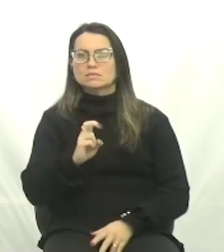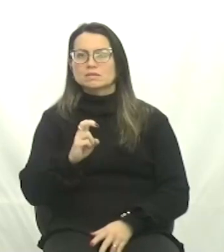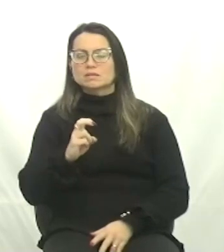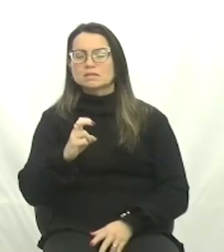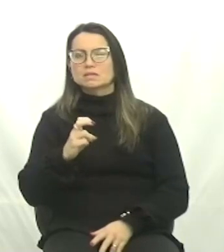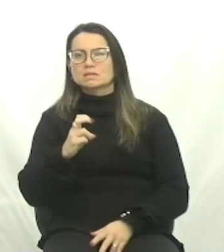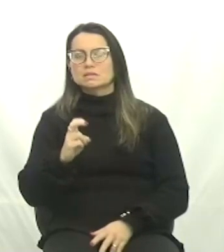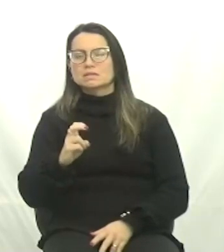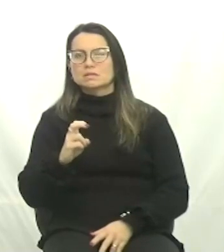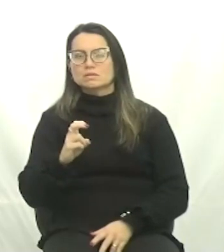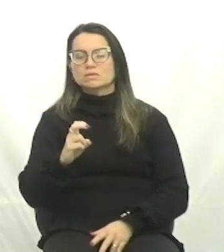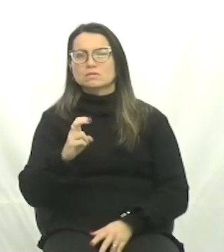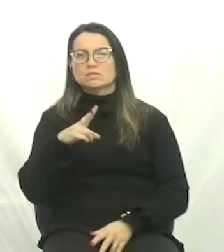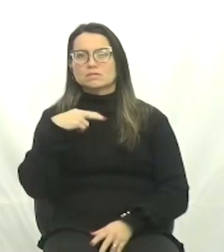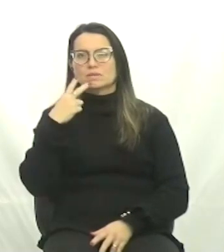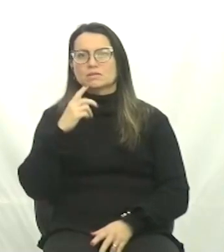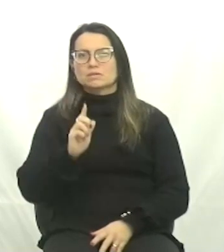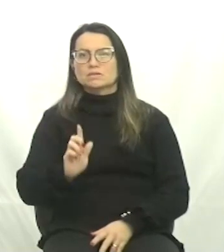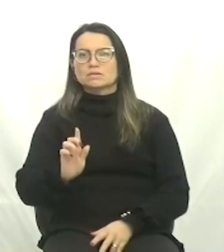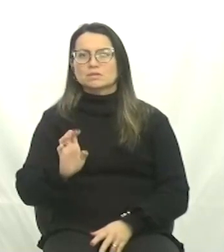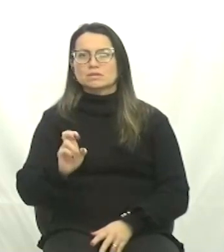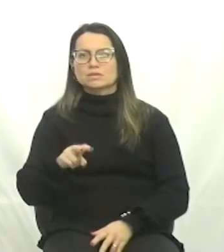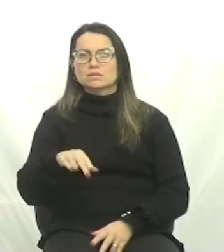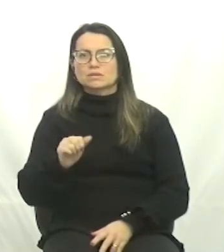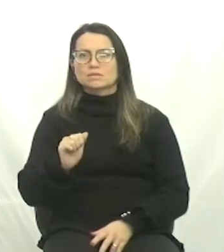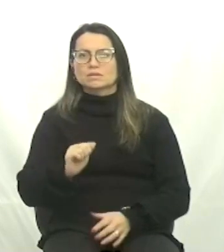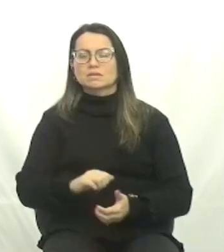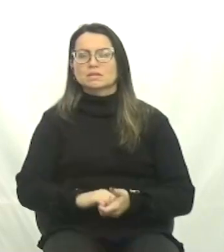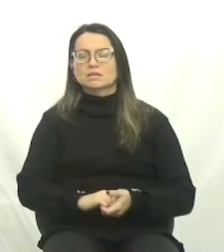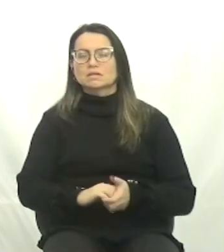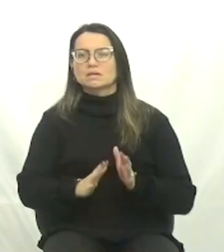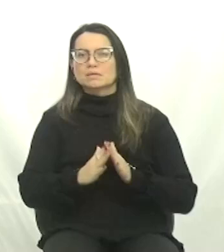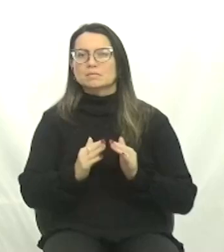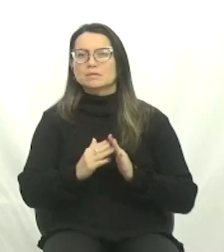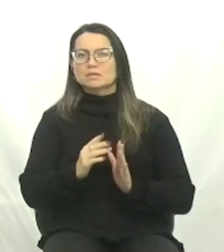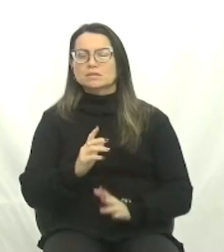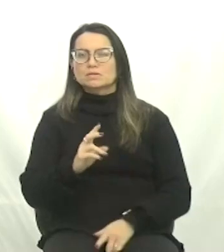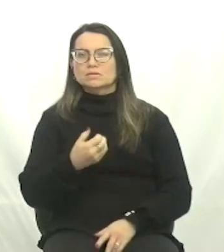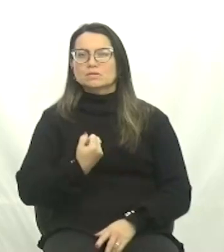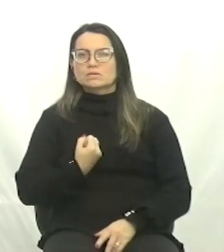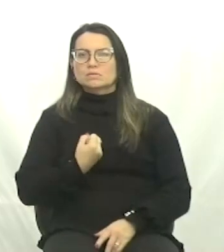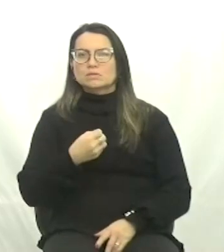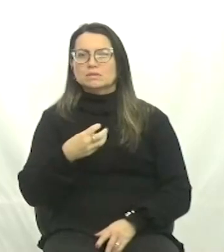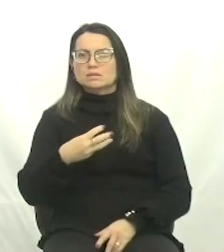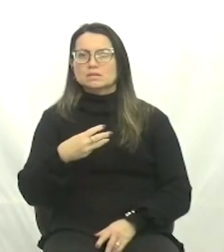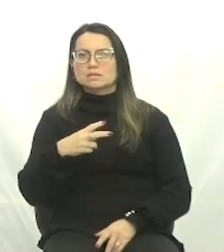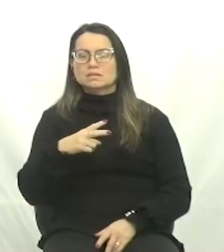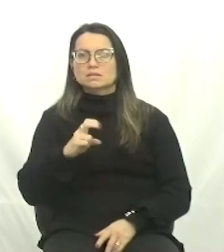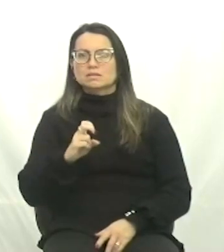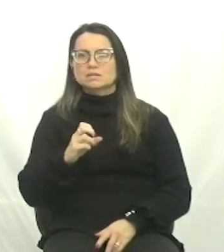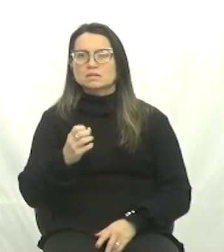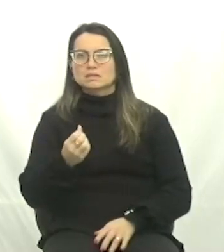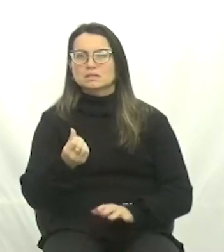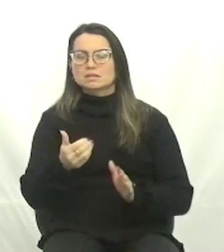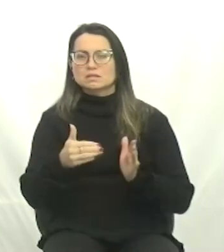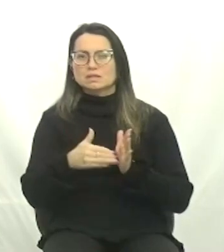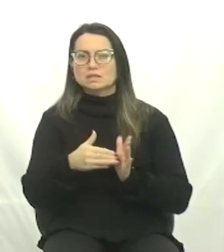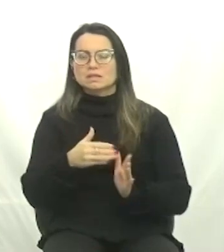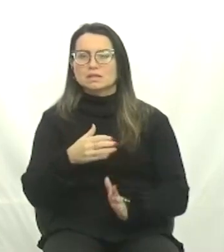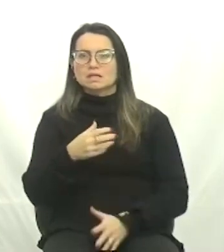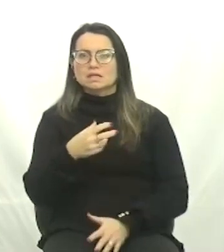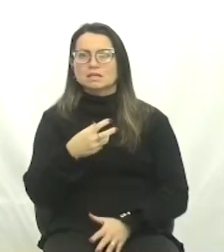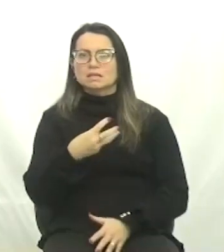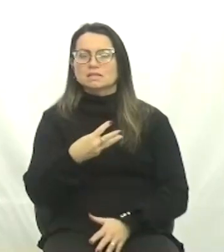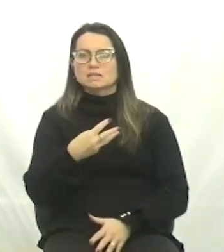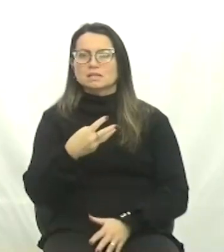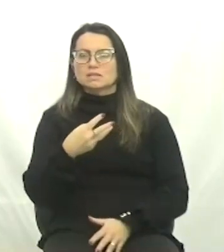355/2023, de autoria da vereadora Giovana Benedetti Zanetti. Requerimentos números 356, 357, 358